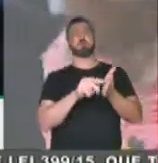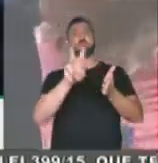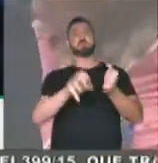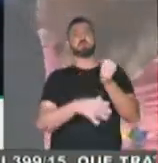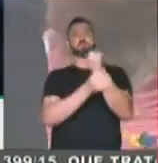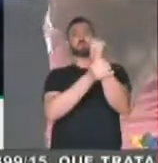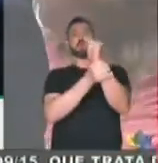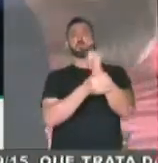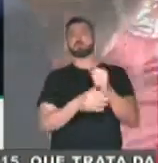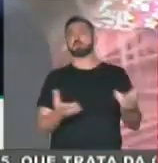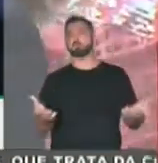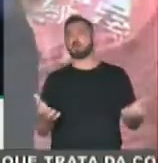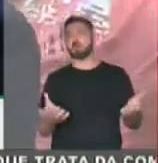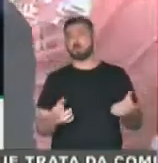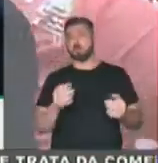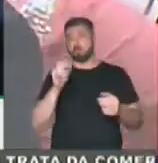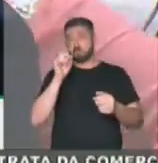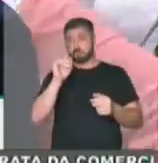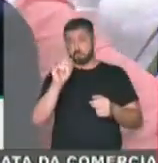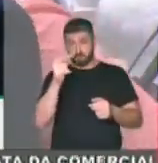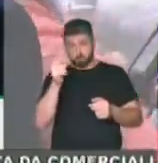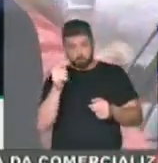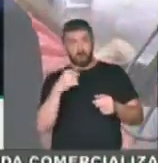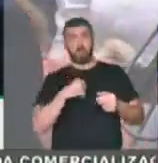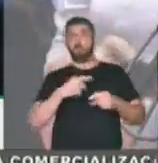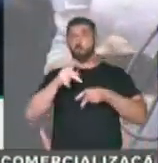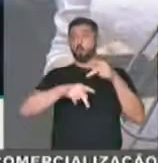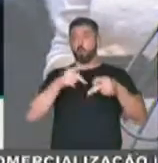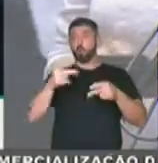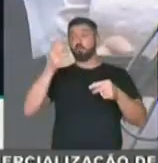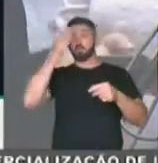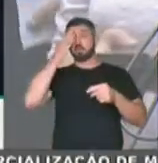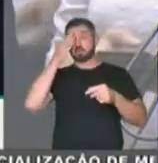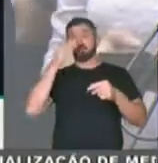da segurança. E o que não for, tem que estar disponível para a população